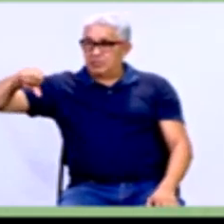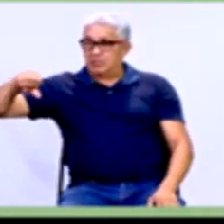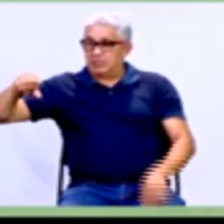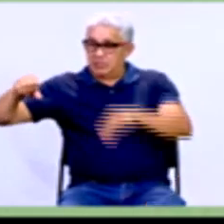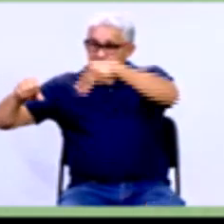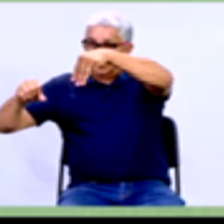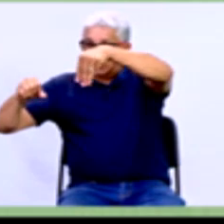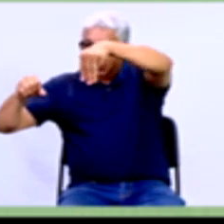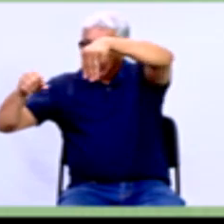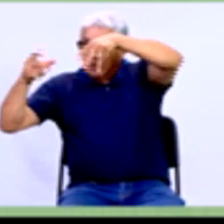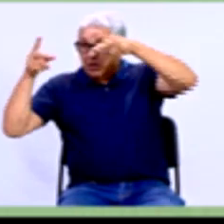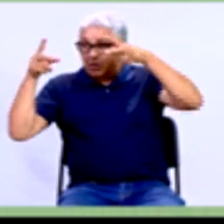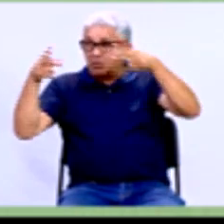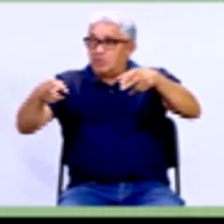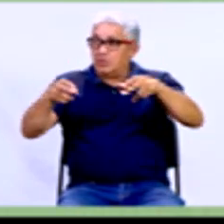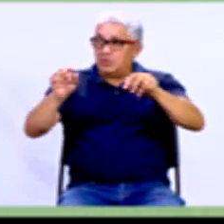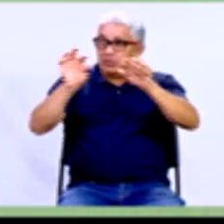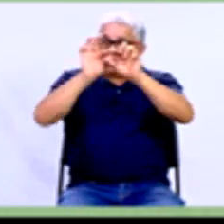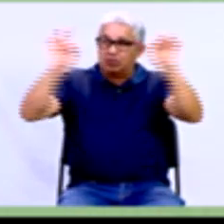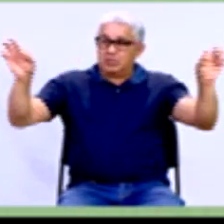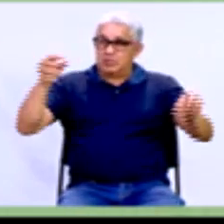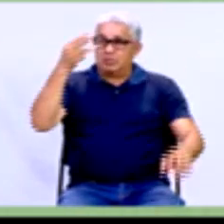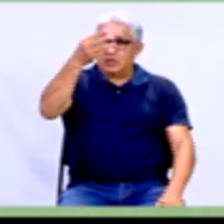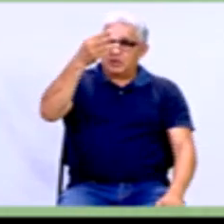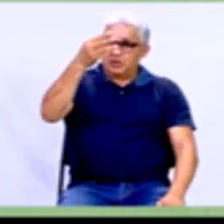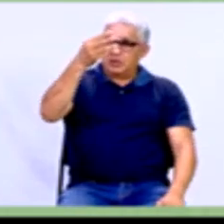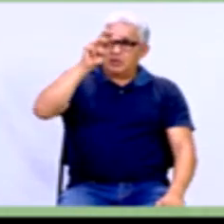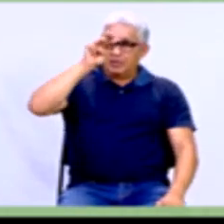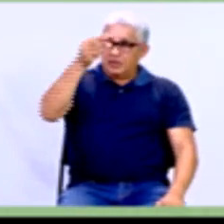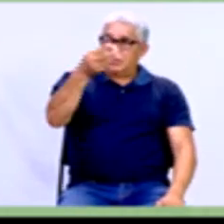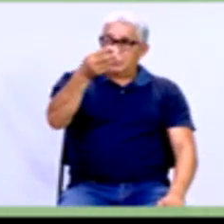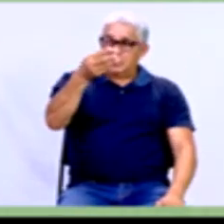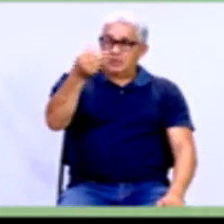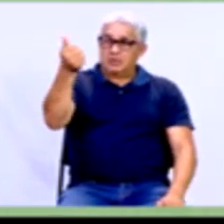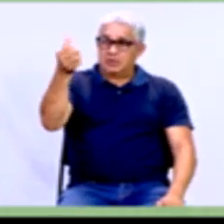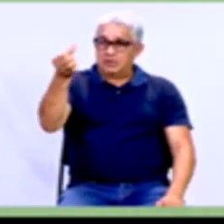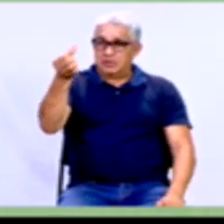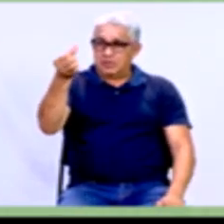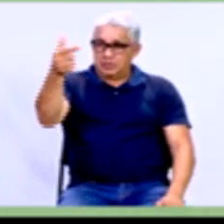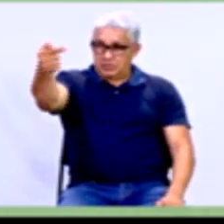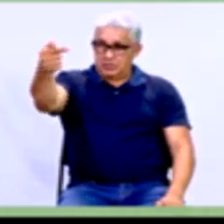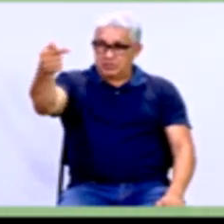90.020 menos 86.403 vai ser 3.617, divididos